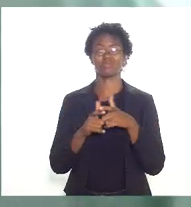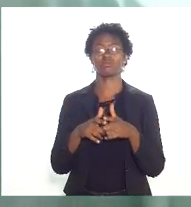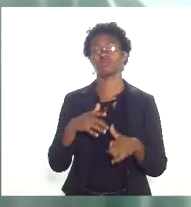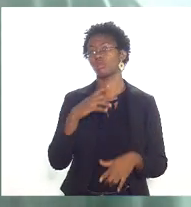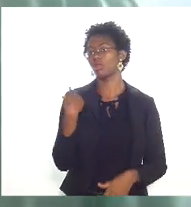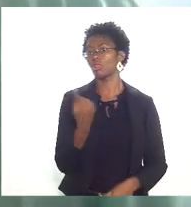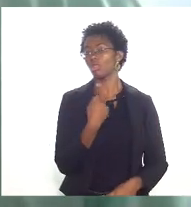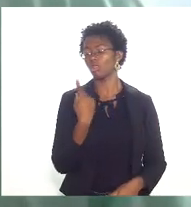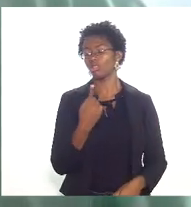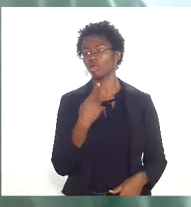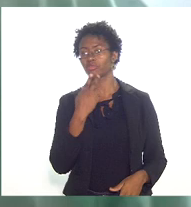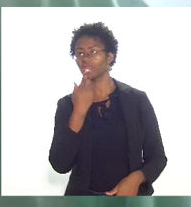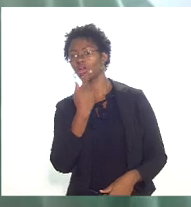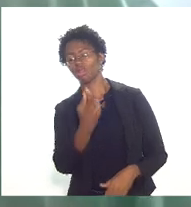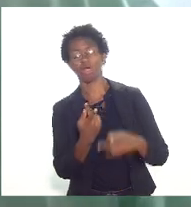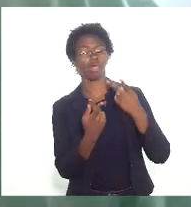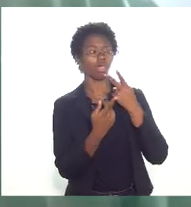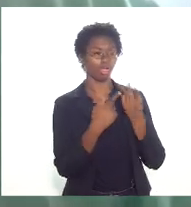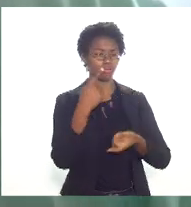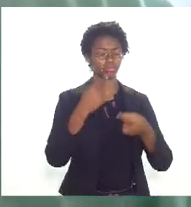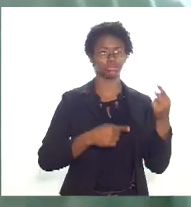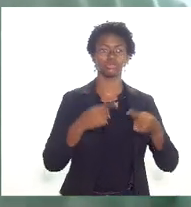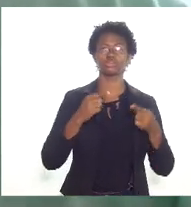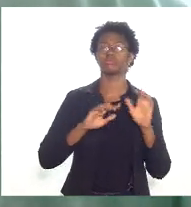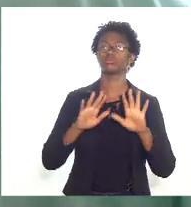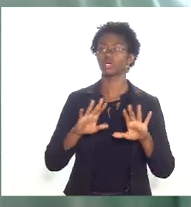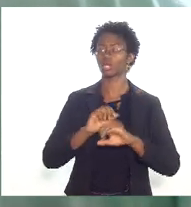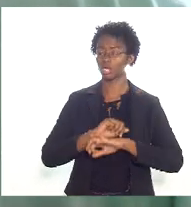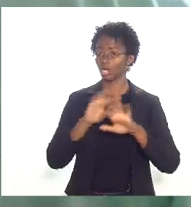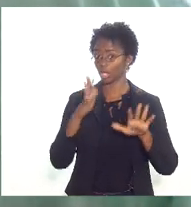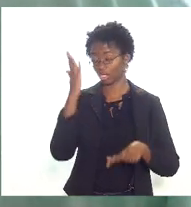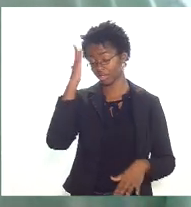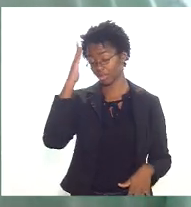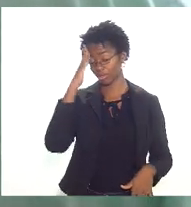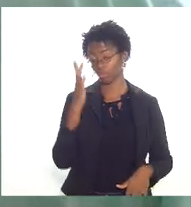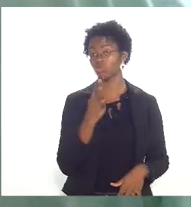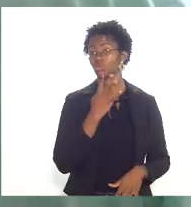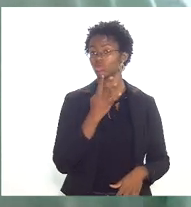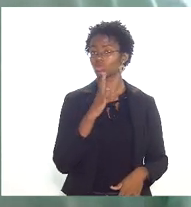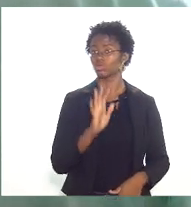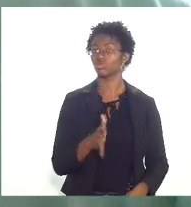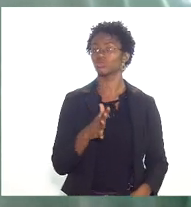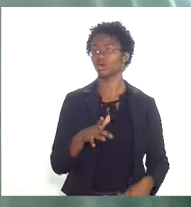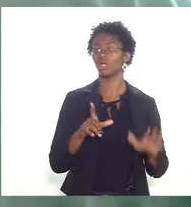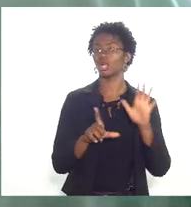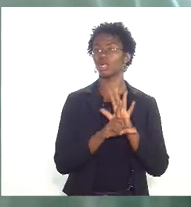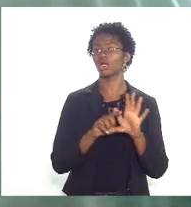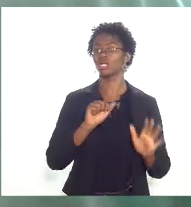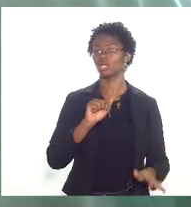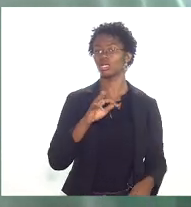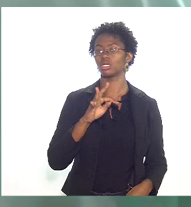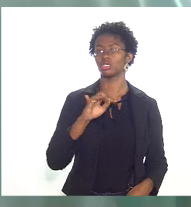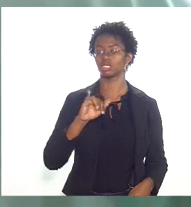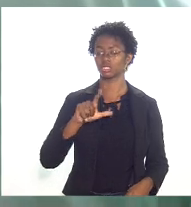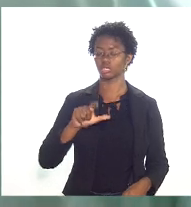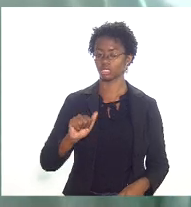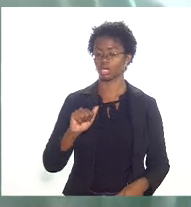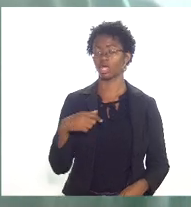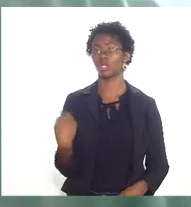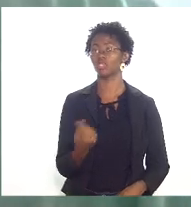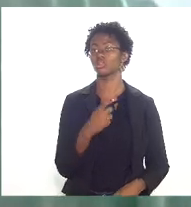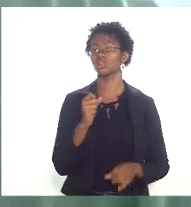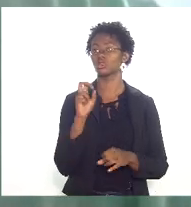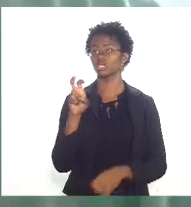interior então é claro que nós conhecemos a lei do Átila e lutamos cinco